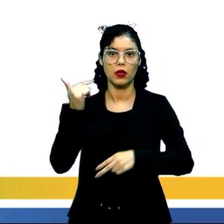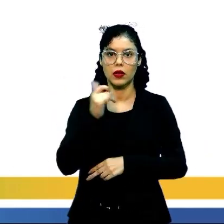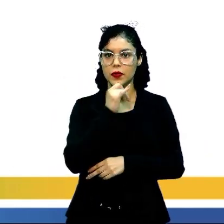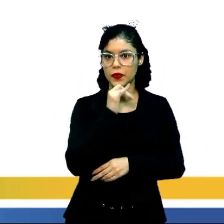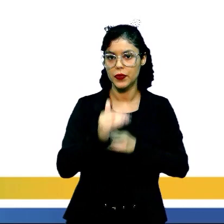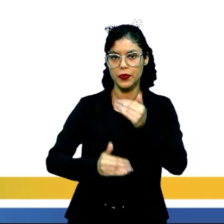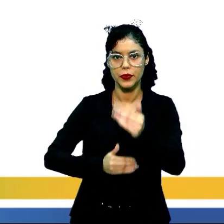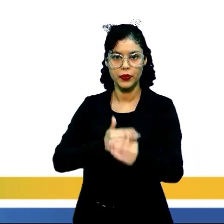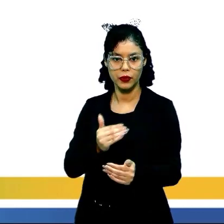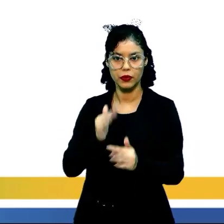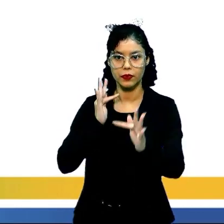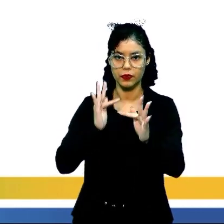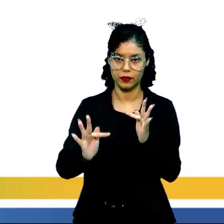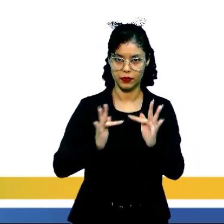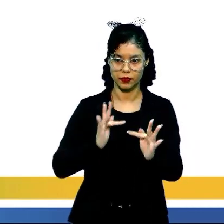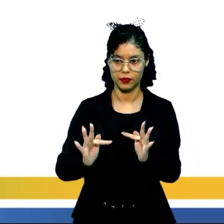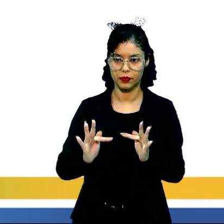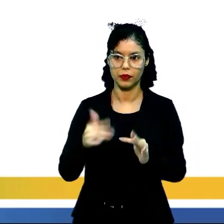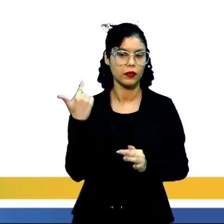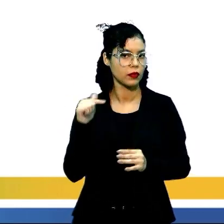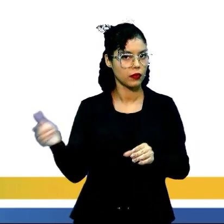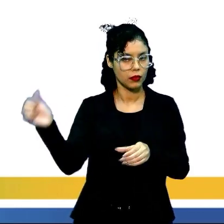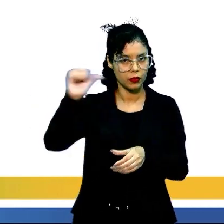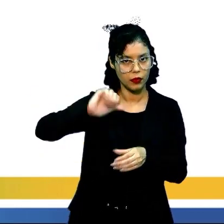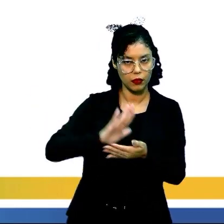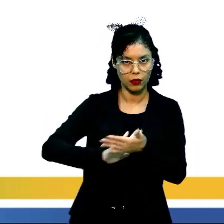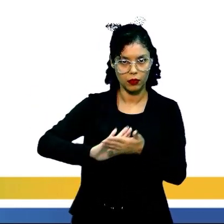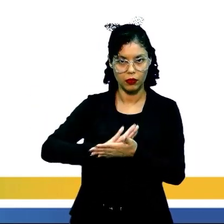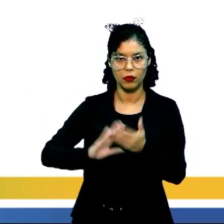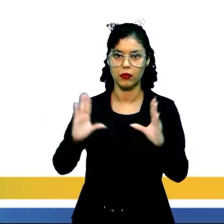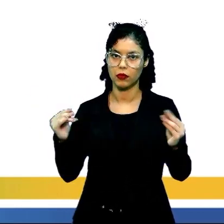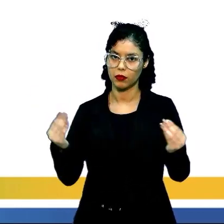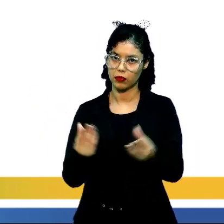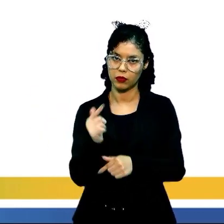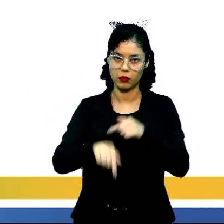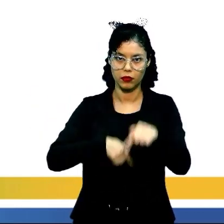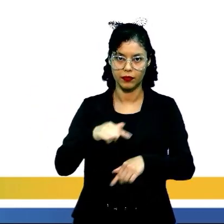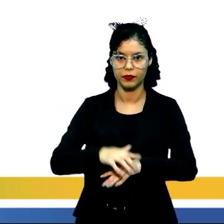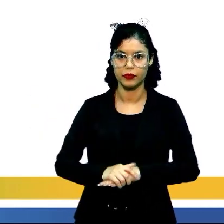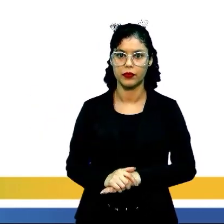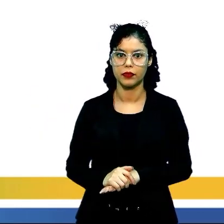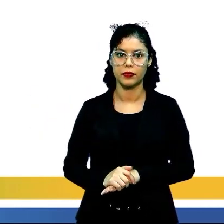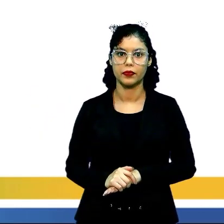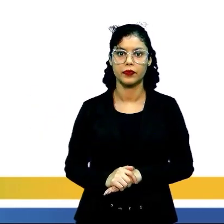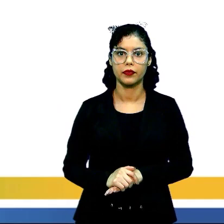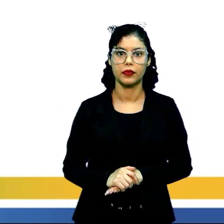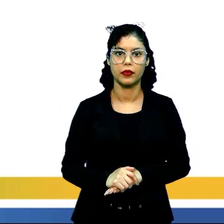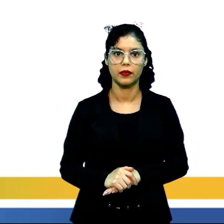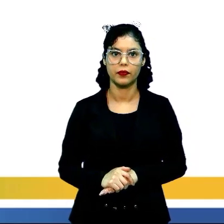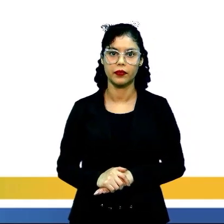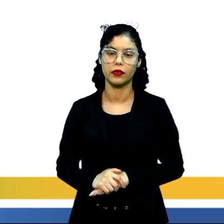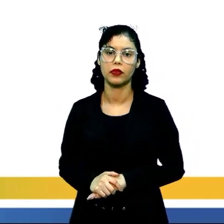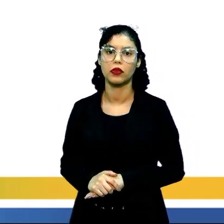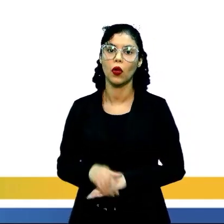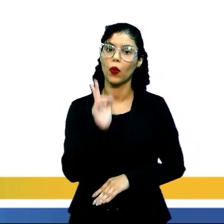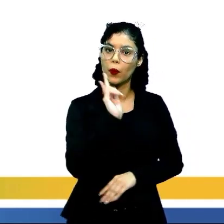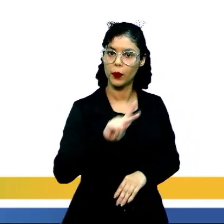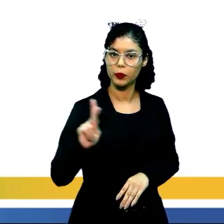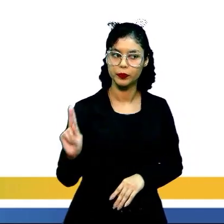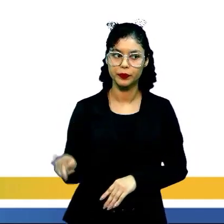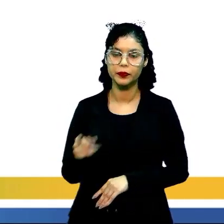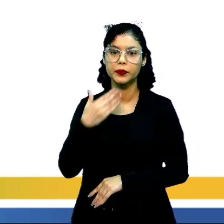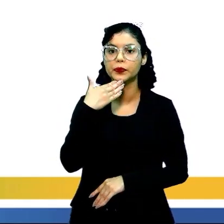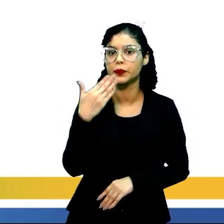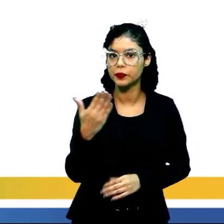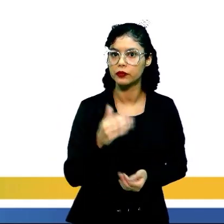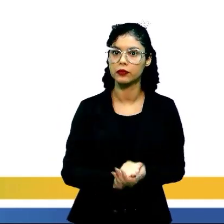de processos físicos, né? Não há adição de produtos químicos aí. A próxima questão diz o seguinte: